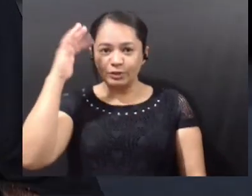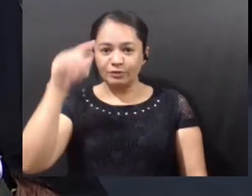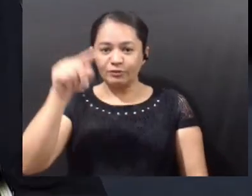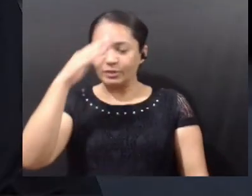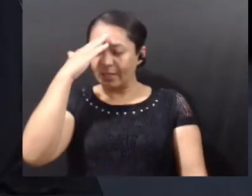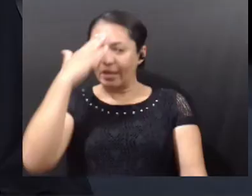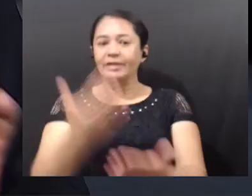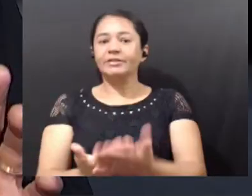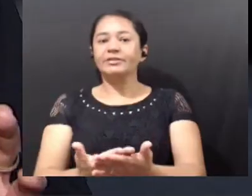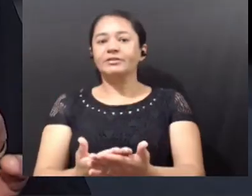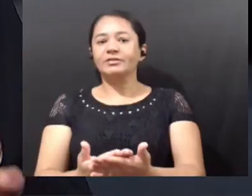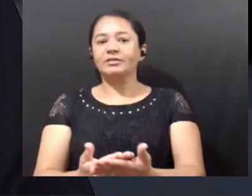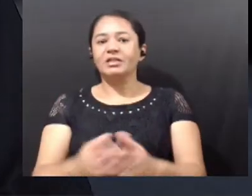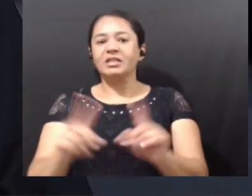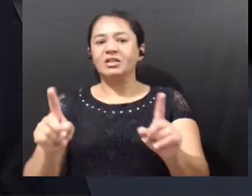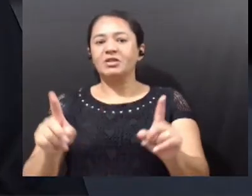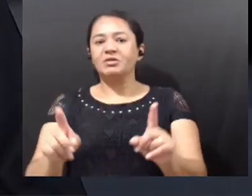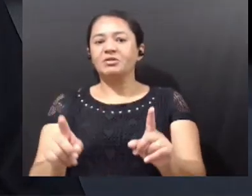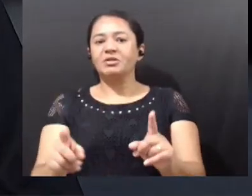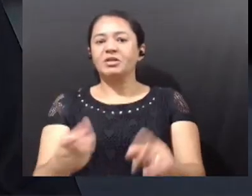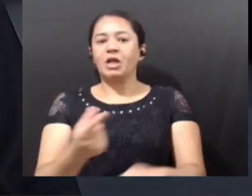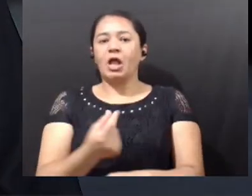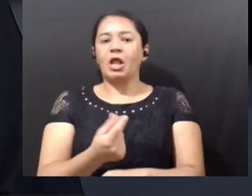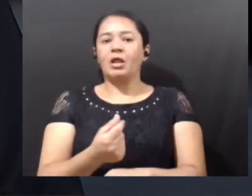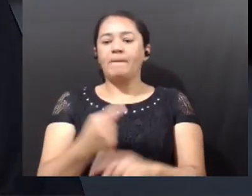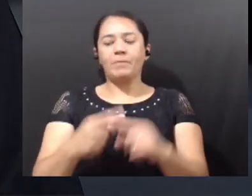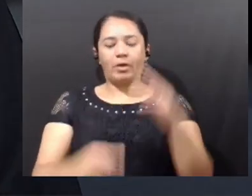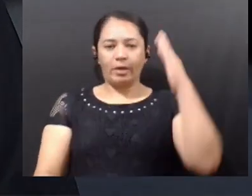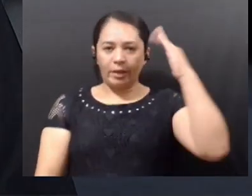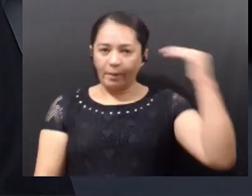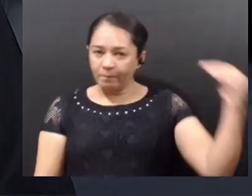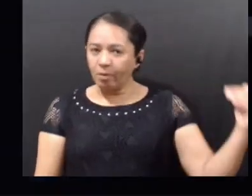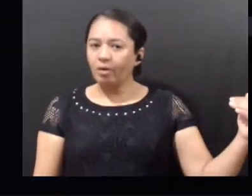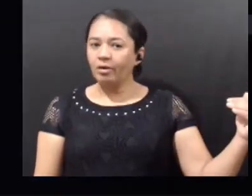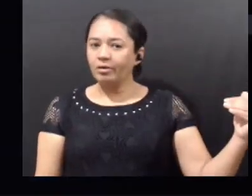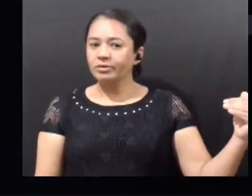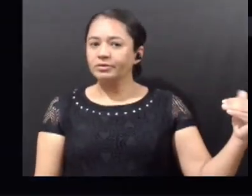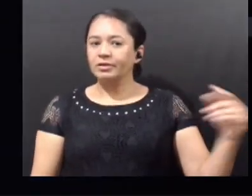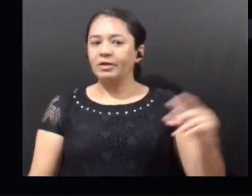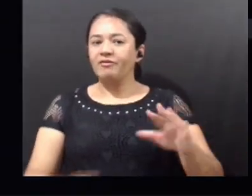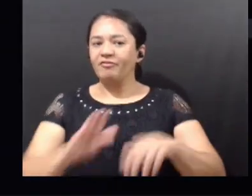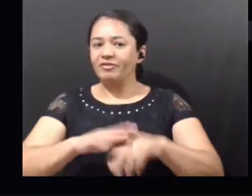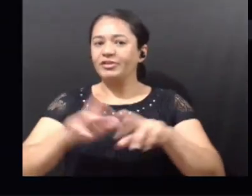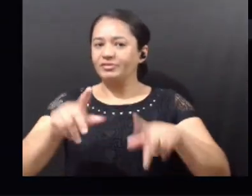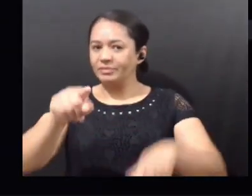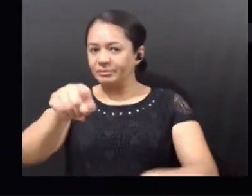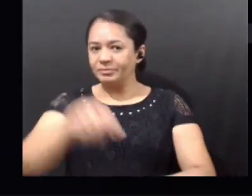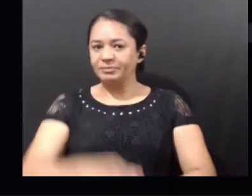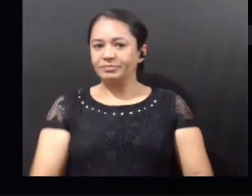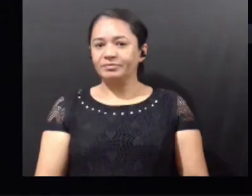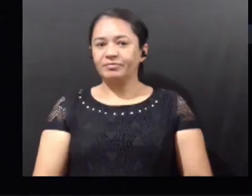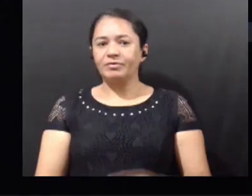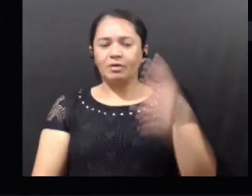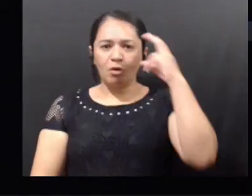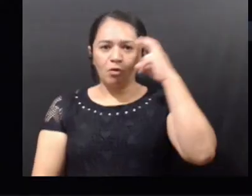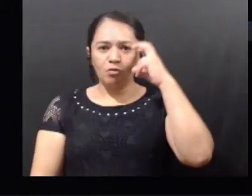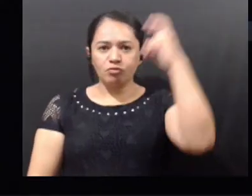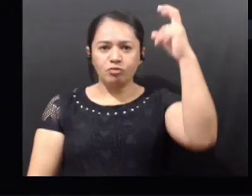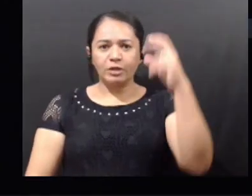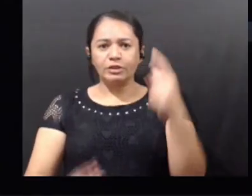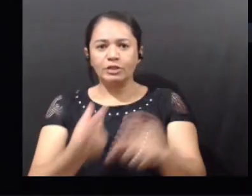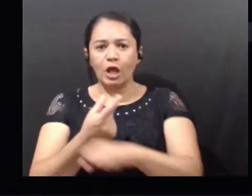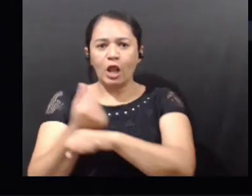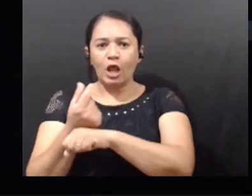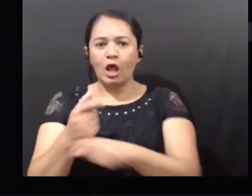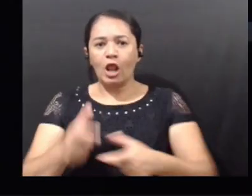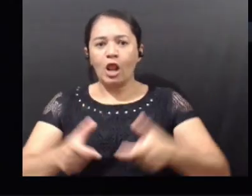naquilo que está dando dinheiro, que é a moda. Isso vai fazer toda a diferença para você. Inteligência financeira para crescer com